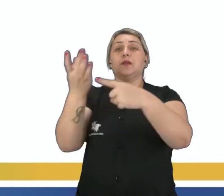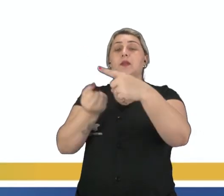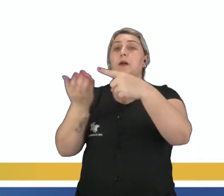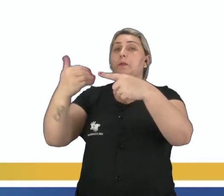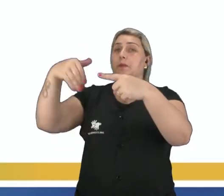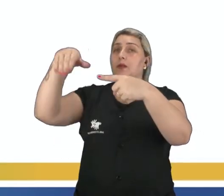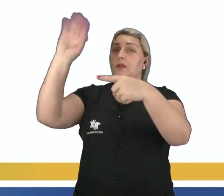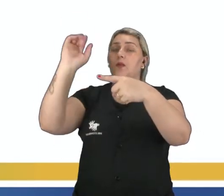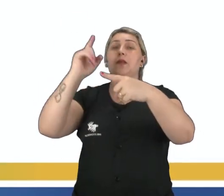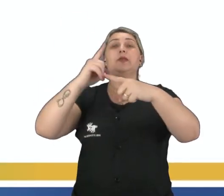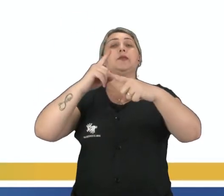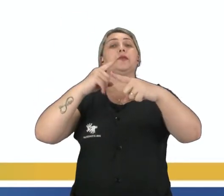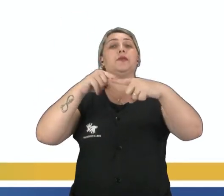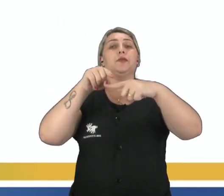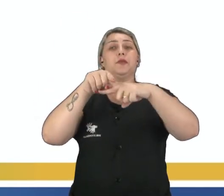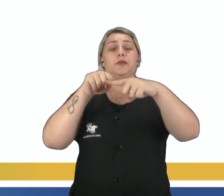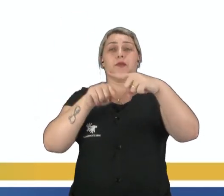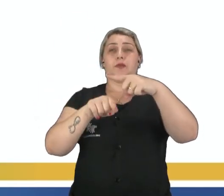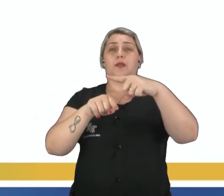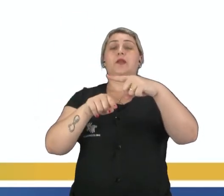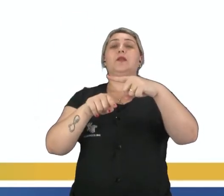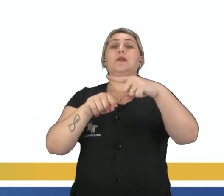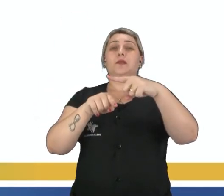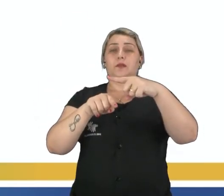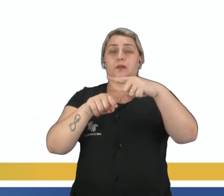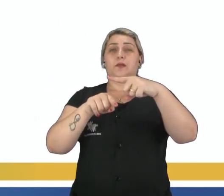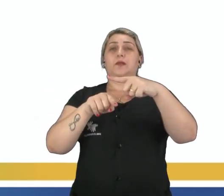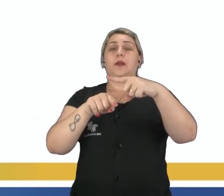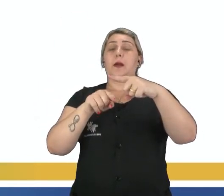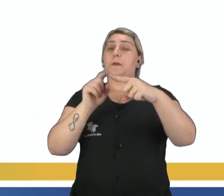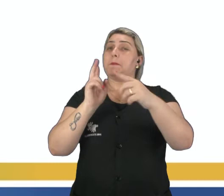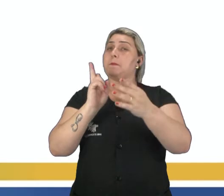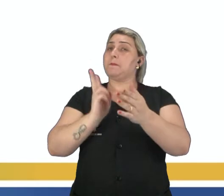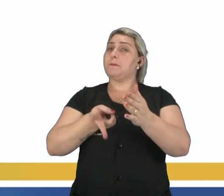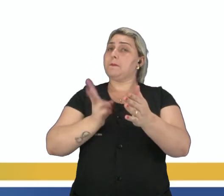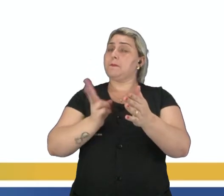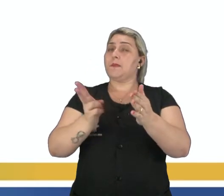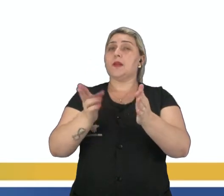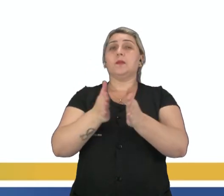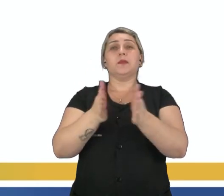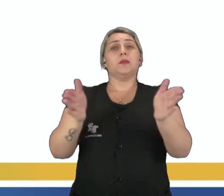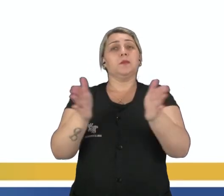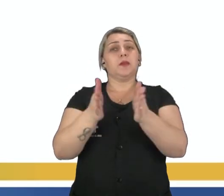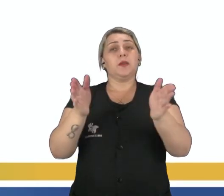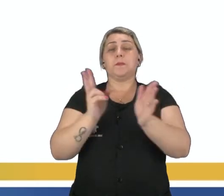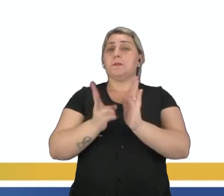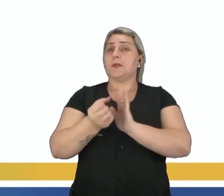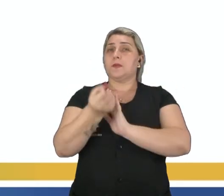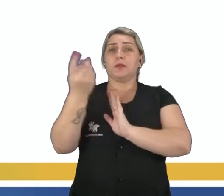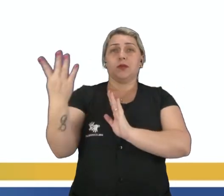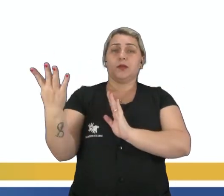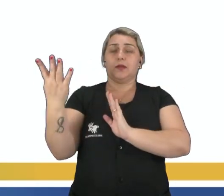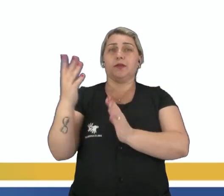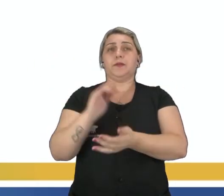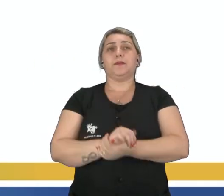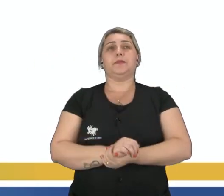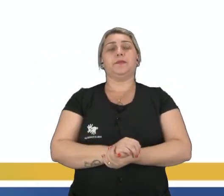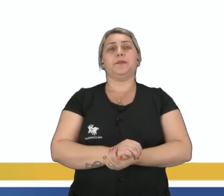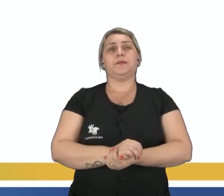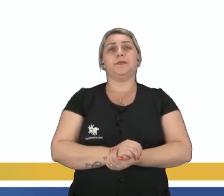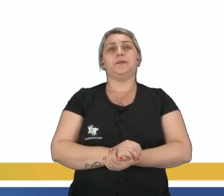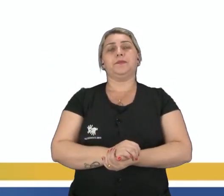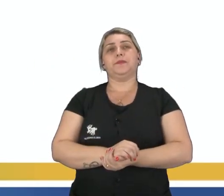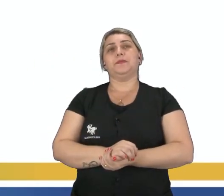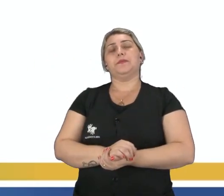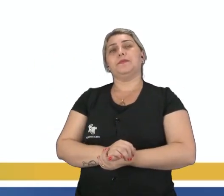quanto maior a divisão, ela vai corresponder ao mesmo tamanho, a mesma quantidade, né? Só corrigindo aí